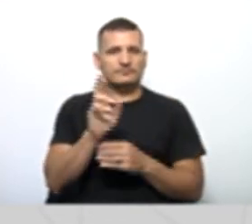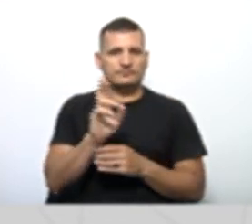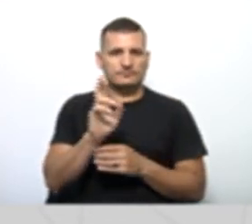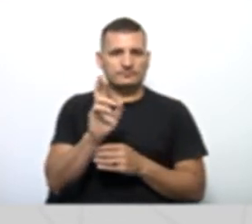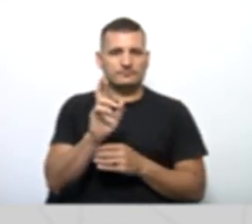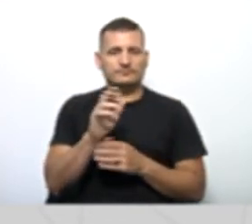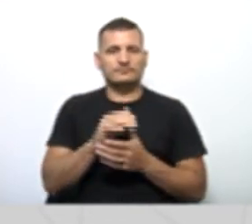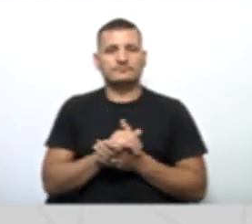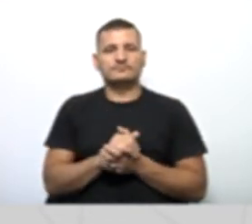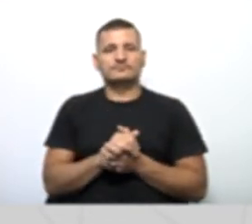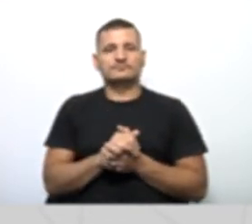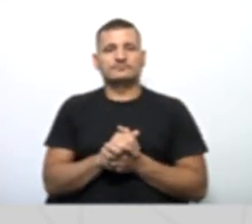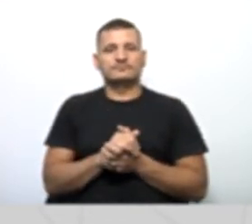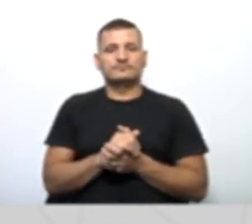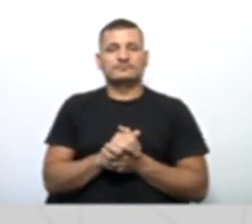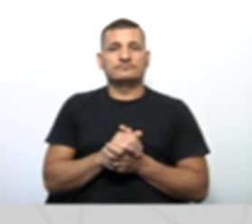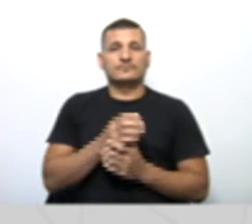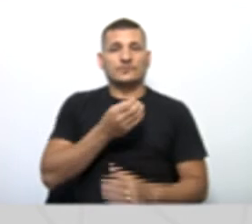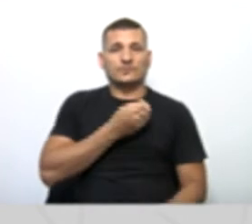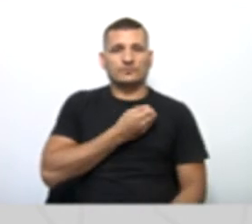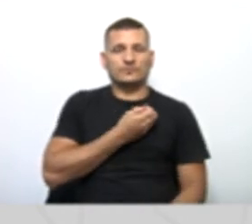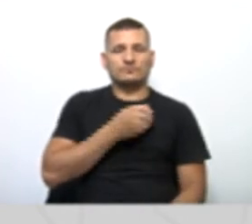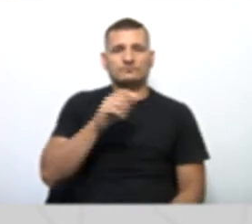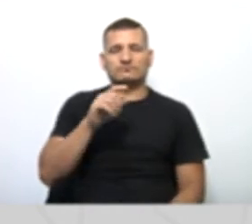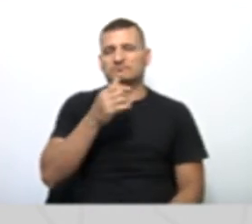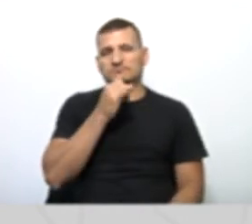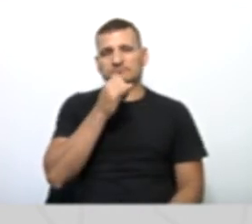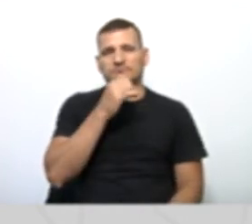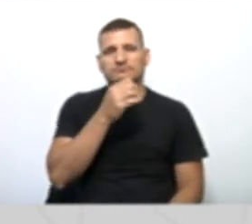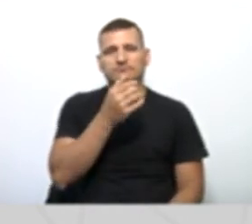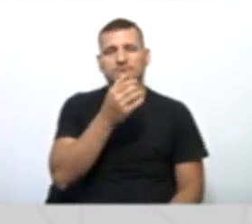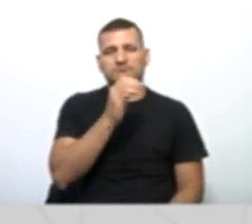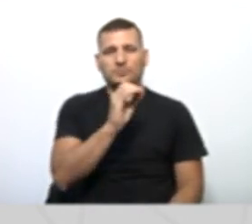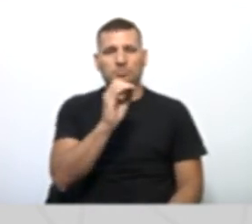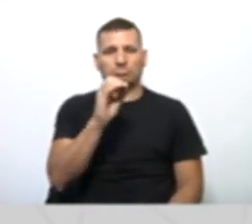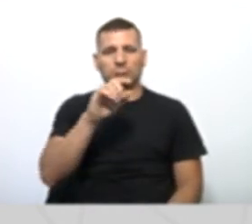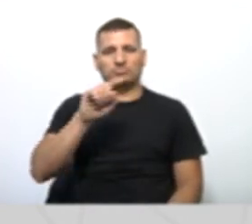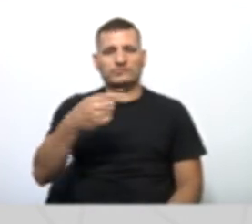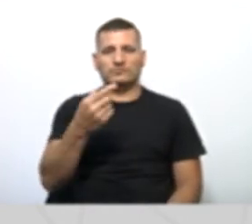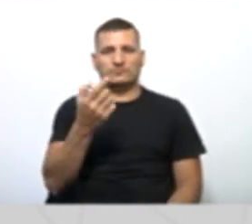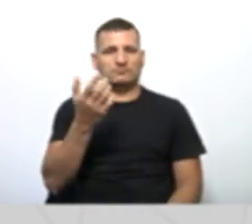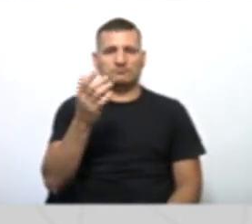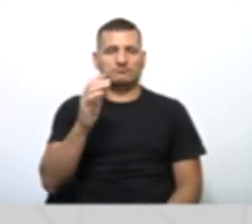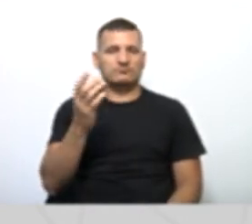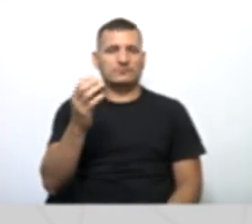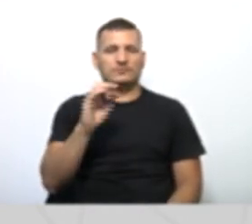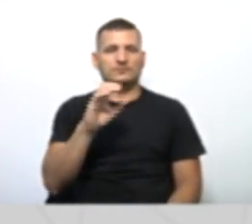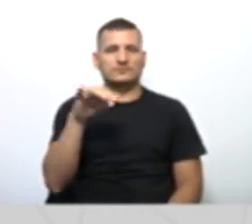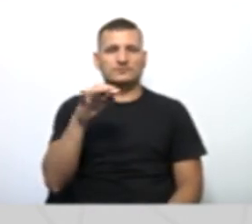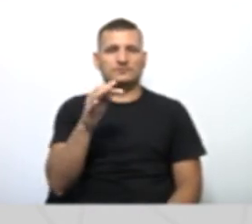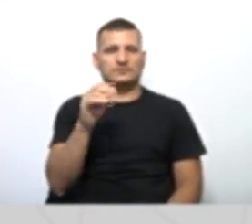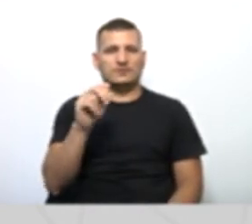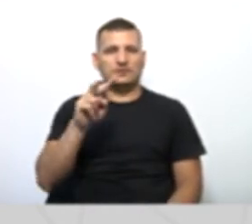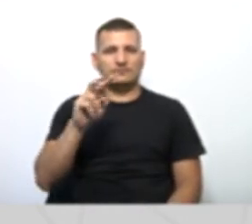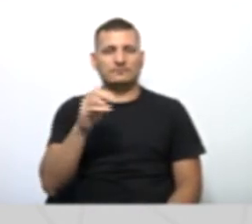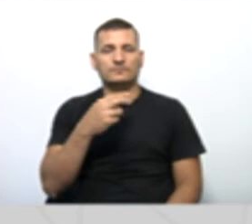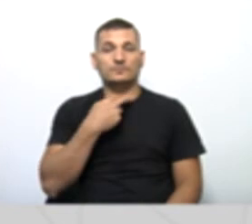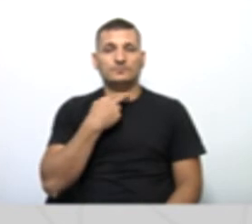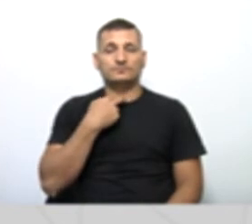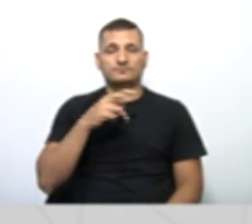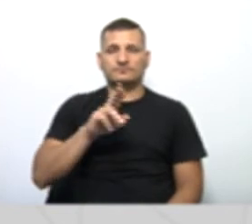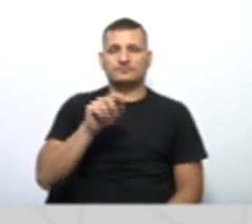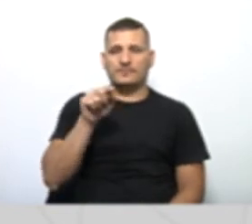seja no formato número, vírgula, casa decimal, né, ou seja, vírgula centavos. Né. Não pode usar ponto, tem que